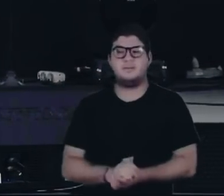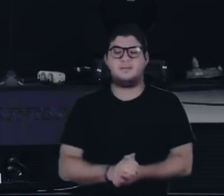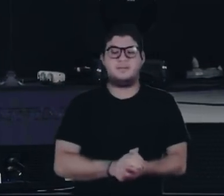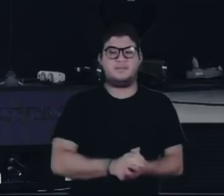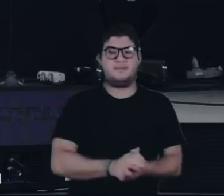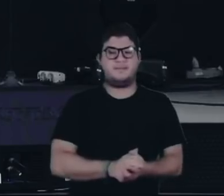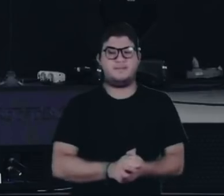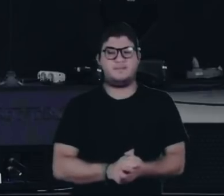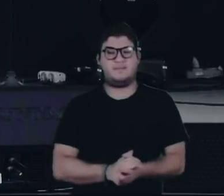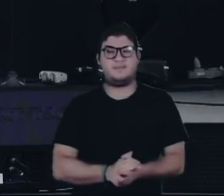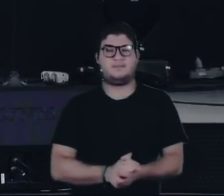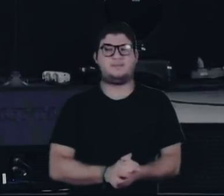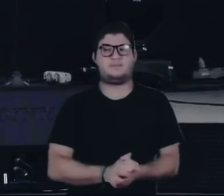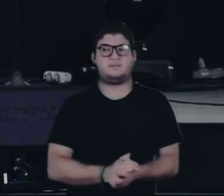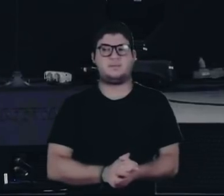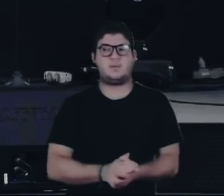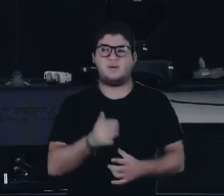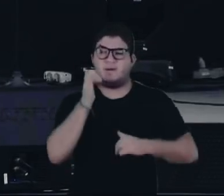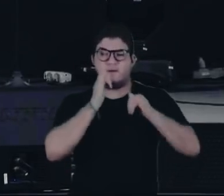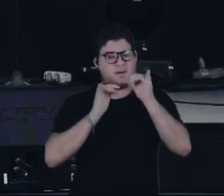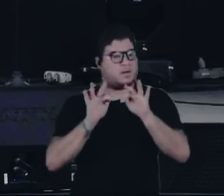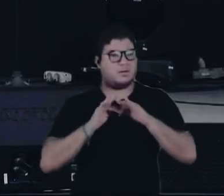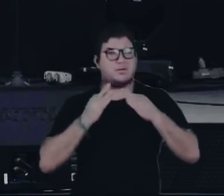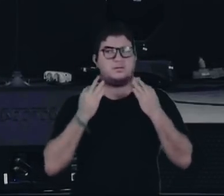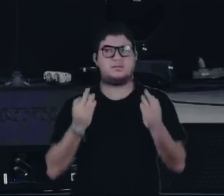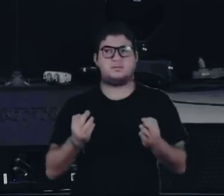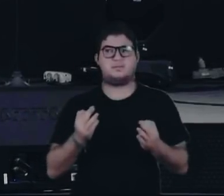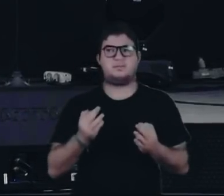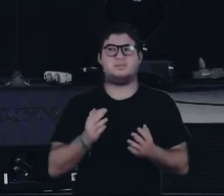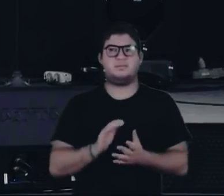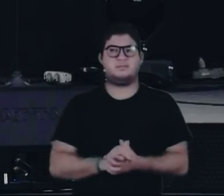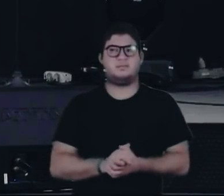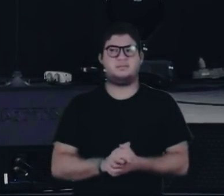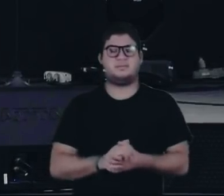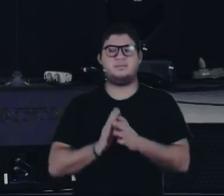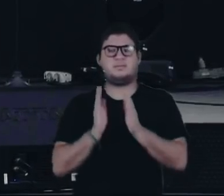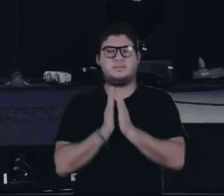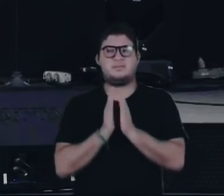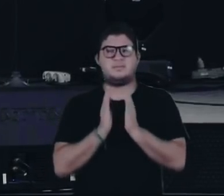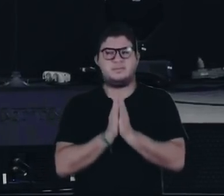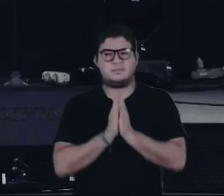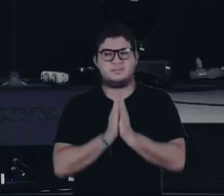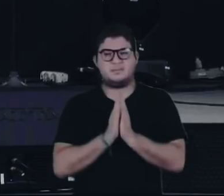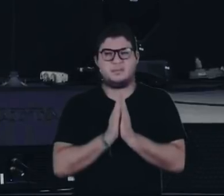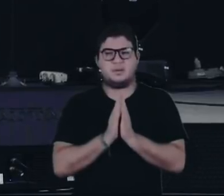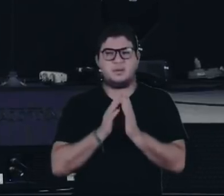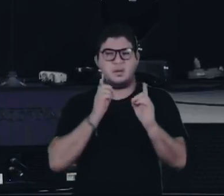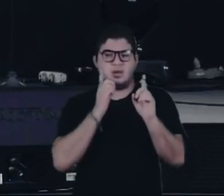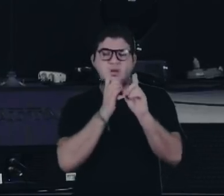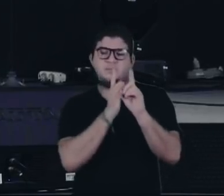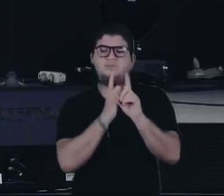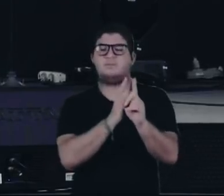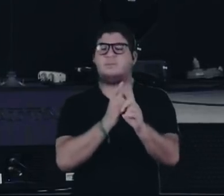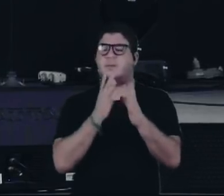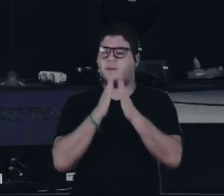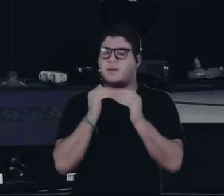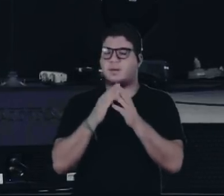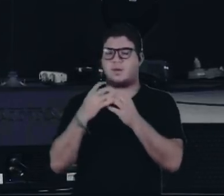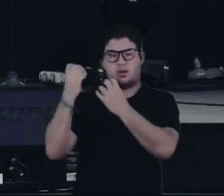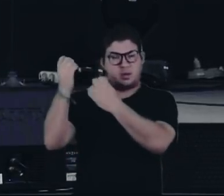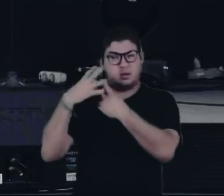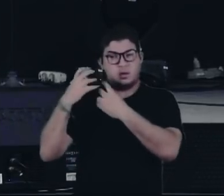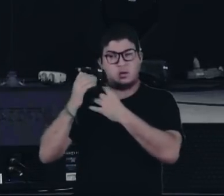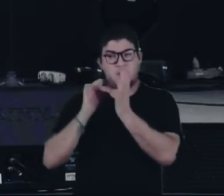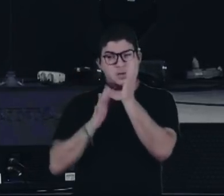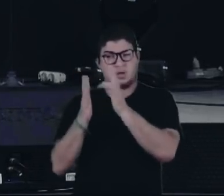Eu vou ser bem simples. A oração que os discípulos pediram que Jesus ensinasse